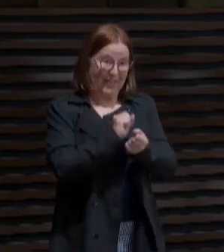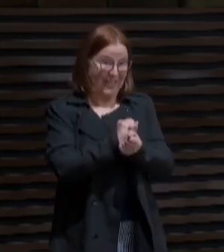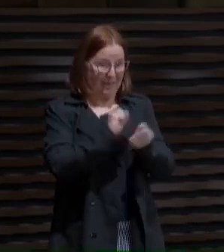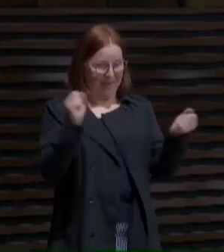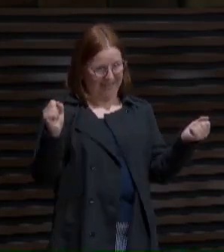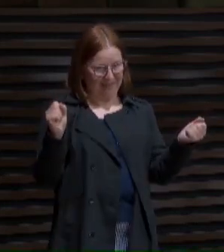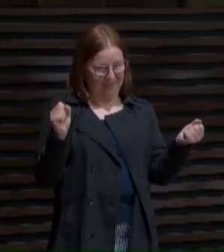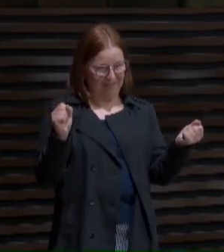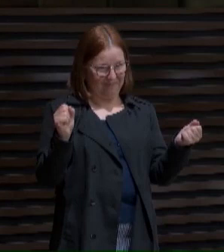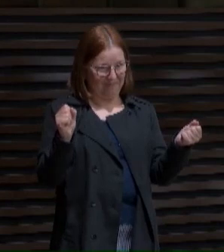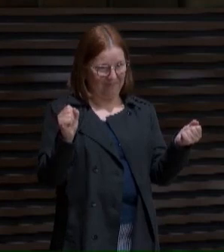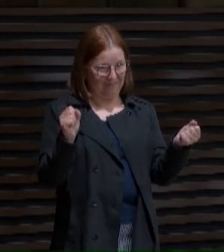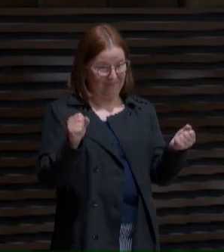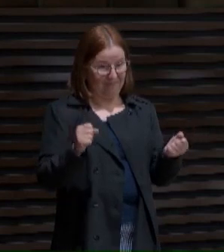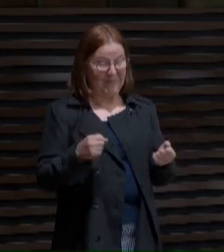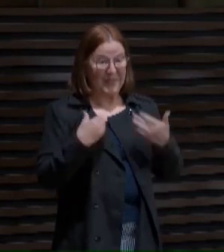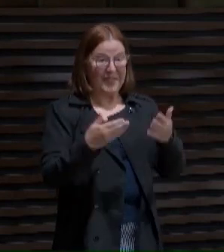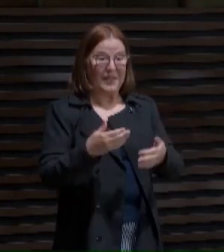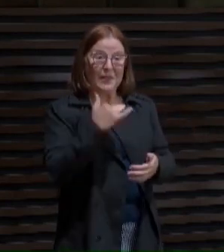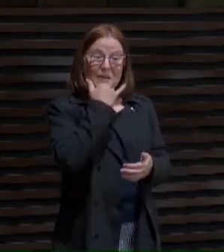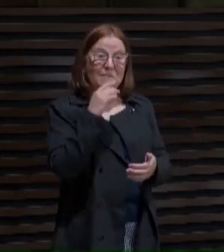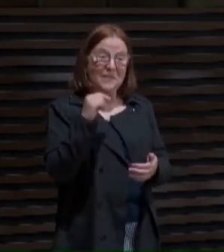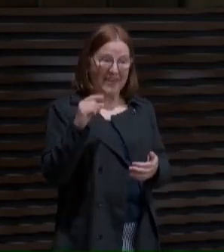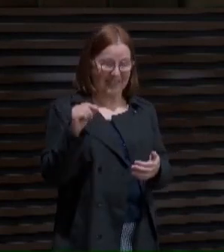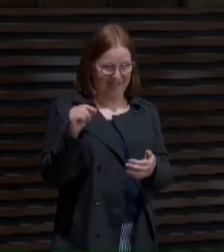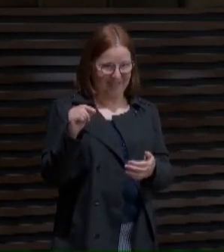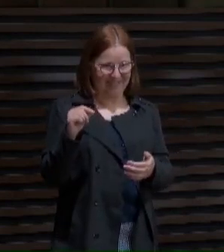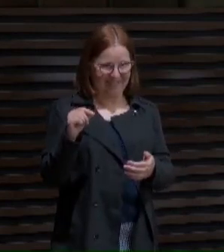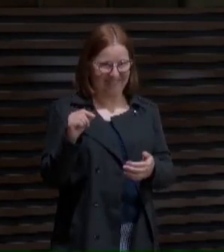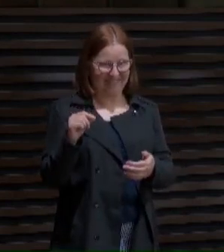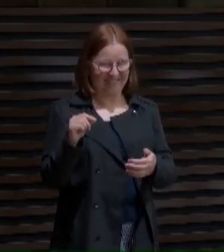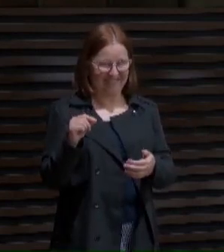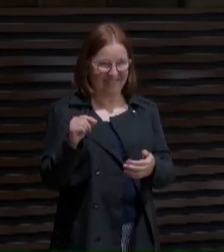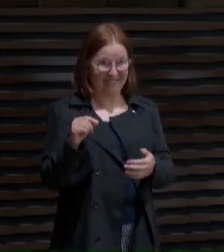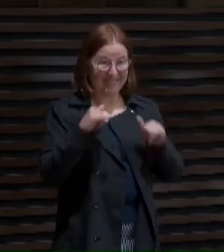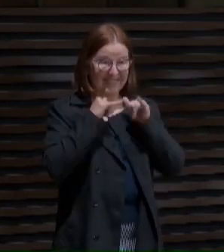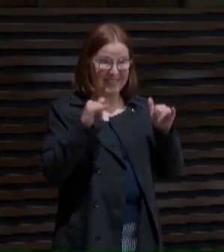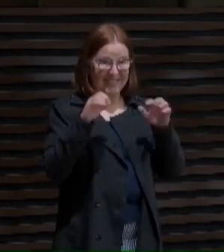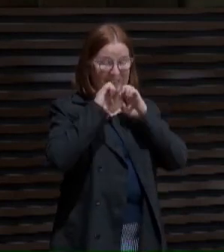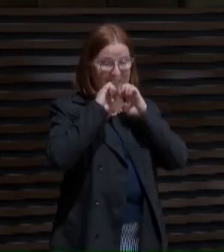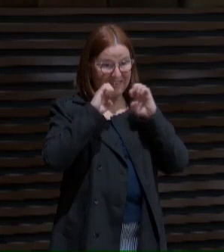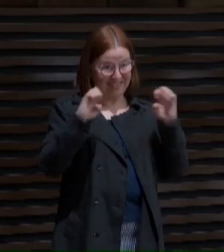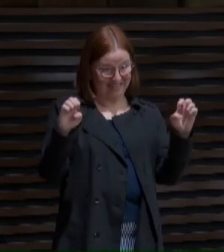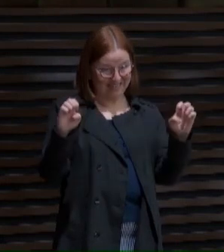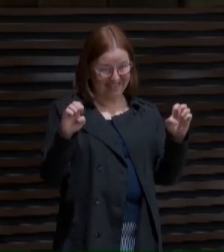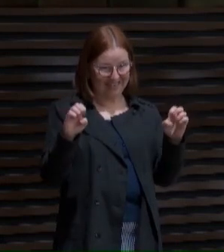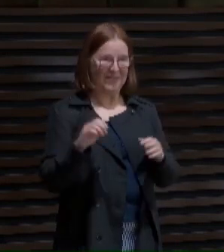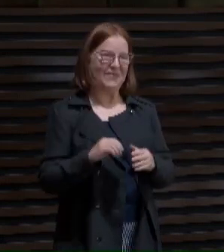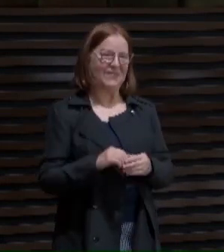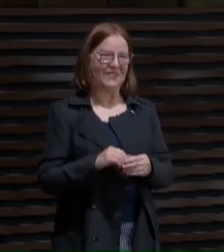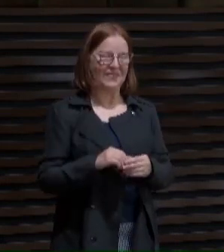essência do perdão, o coração da mensagem do Evangelho. E ele vai